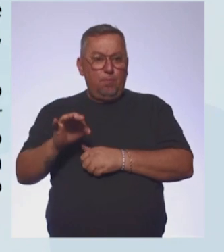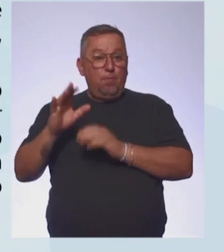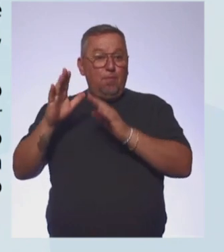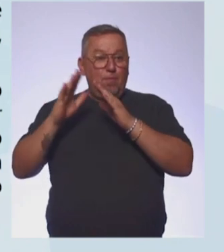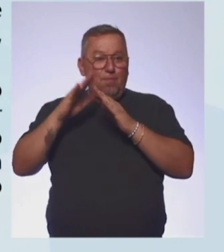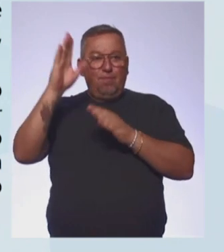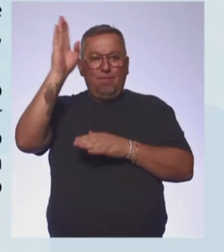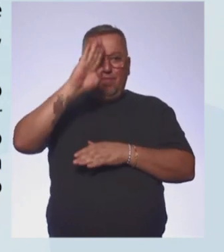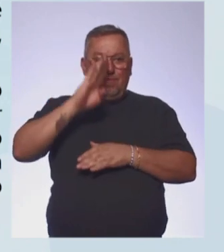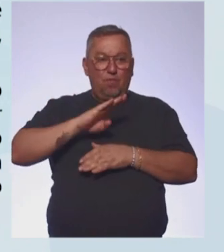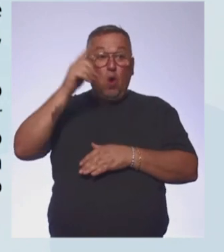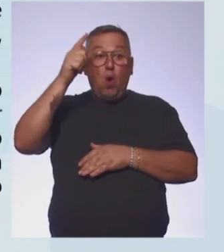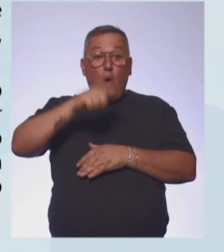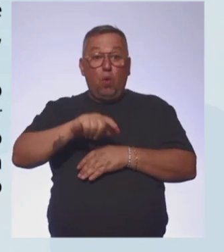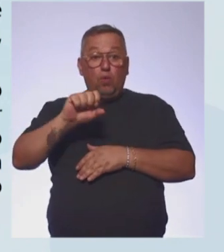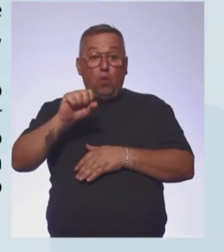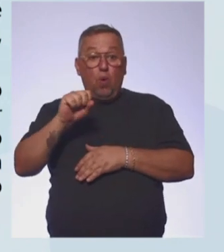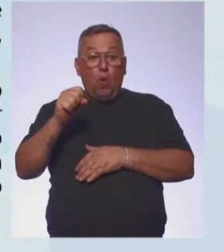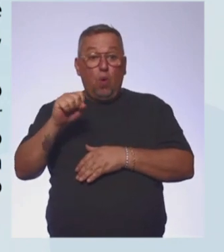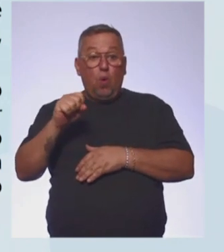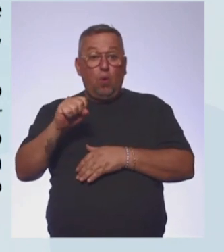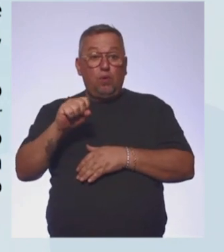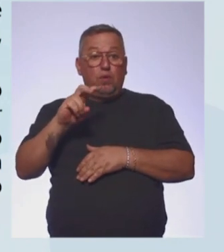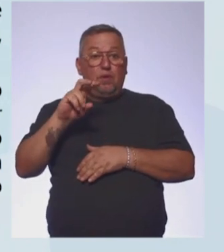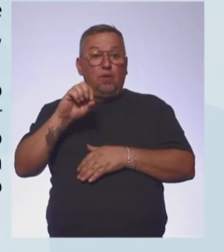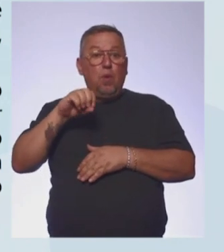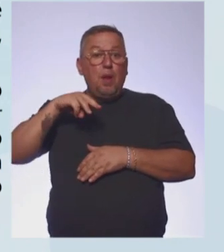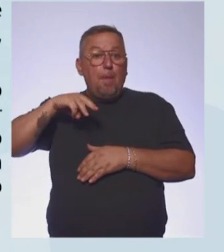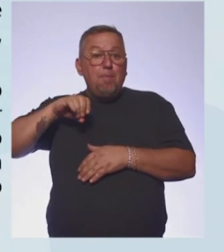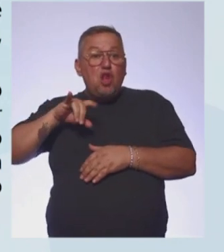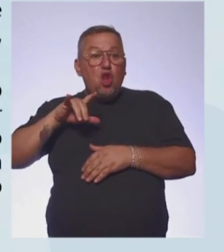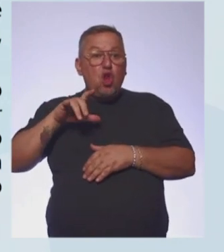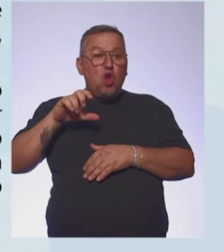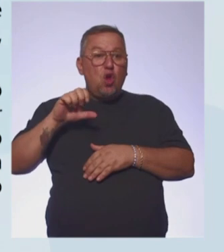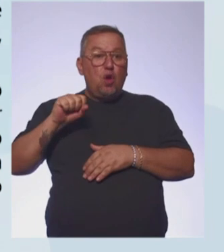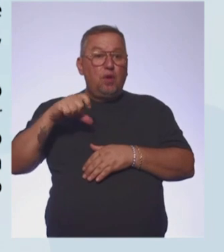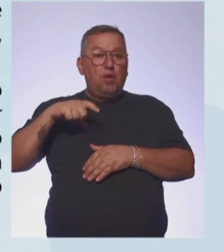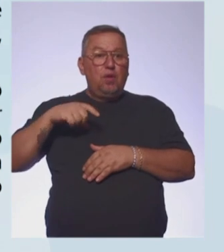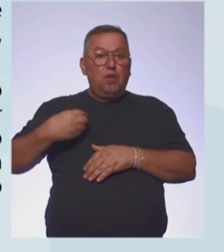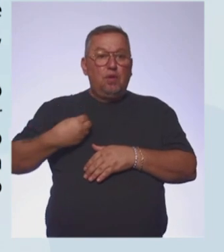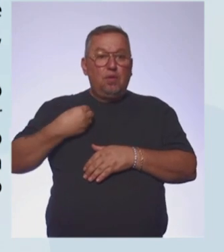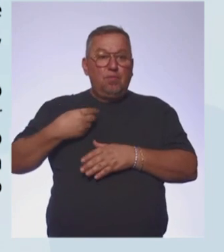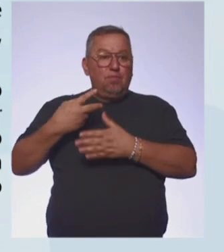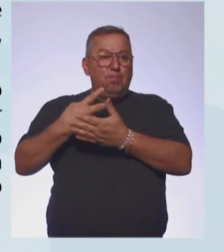dos domicílios brasileiros, outros 850